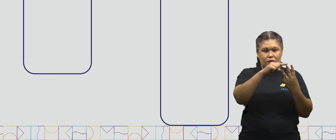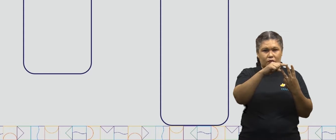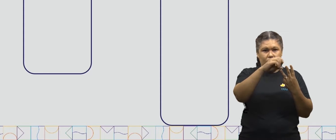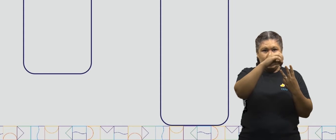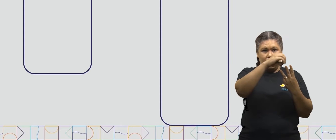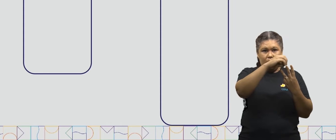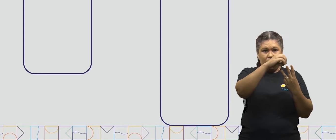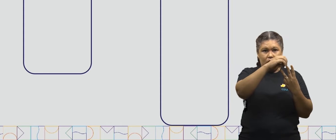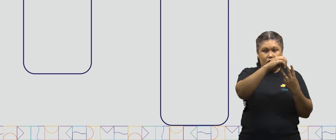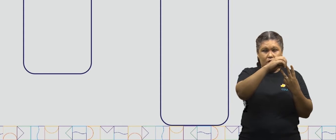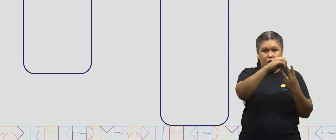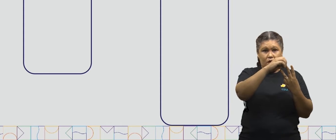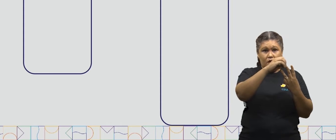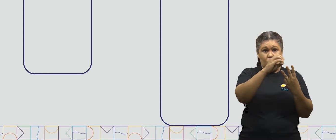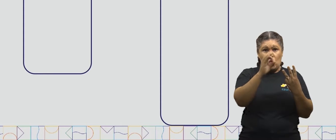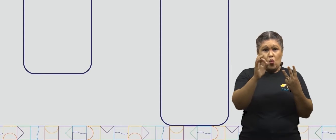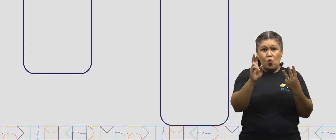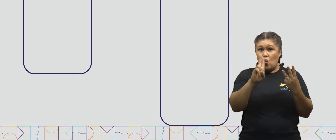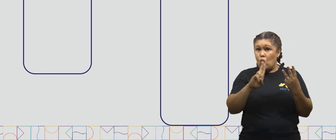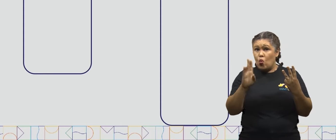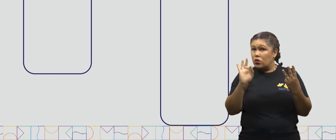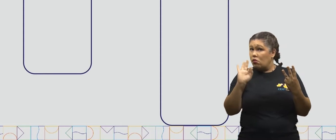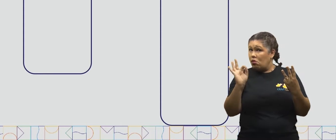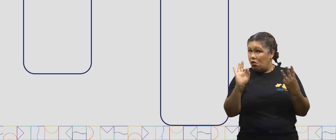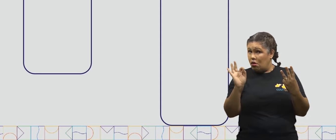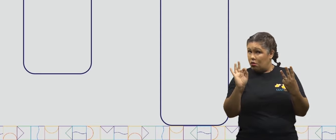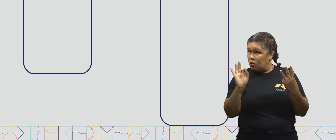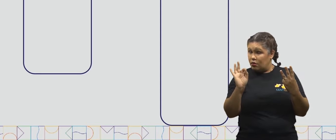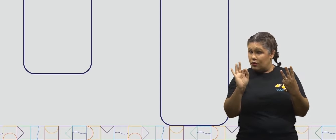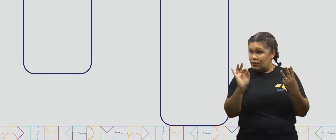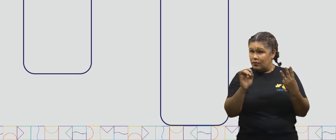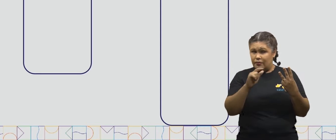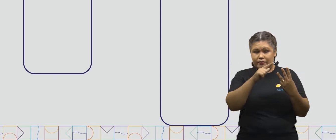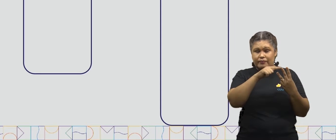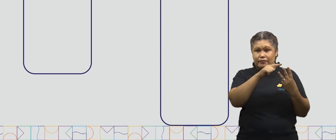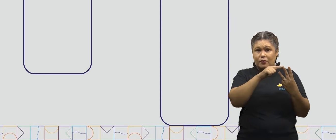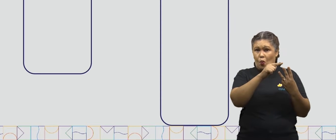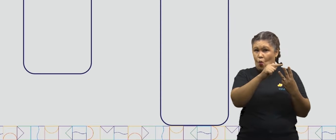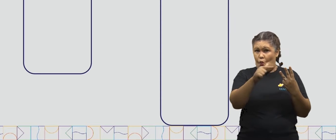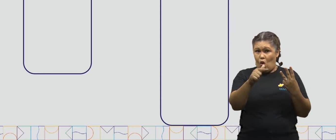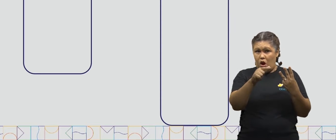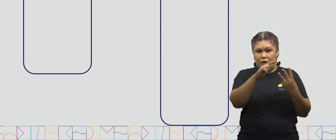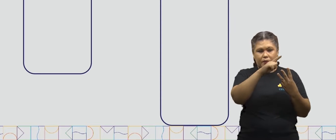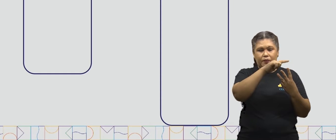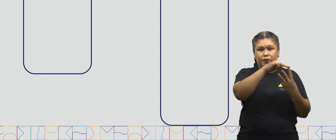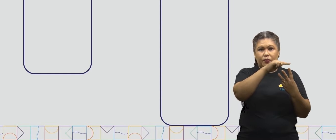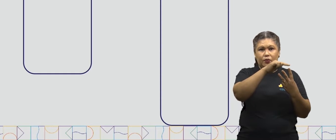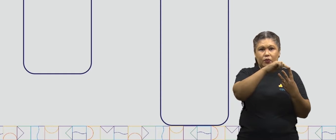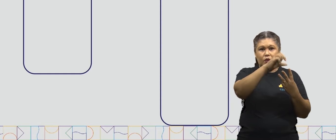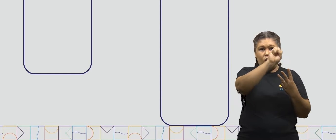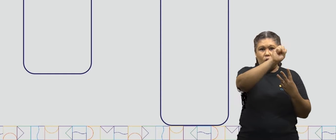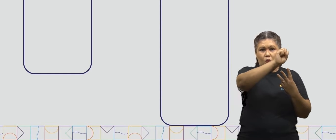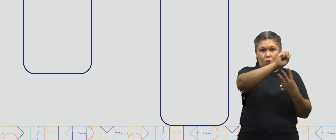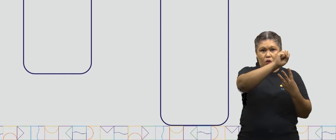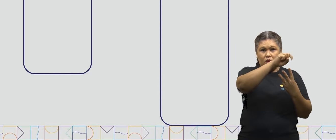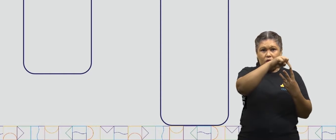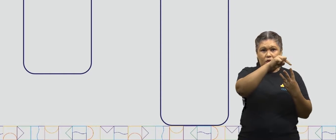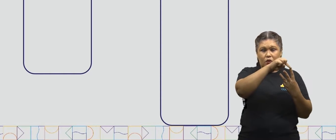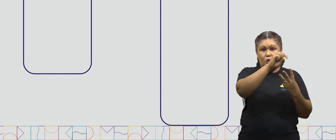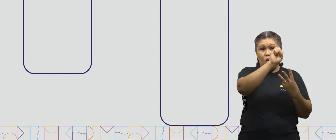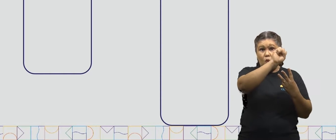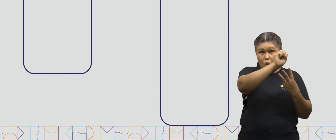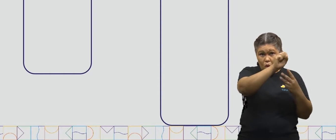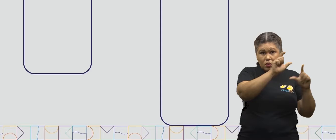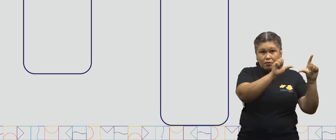está posicionado o 0, nós não vamos colocar nenhuma barra. E onde está o 8,